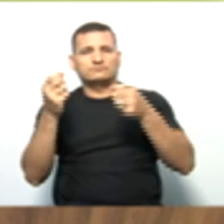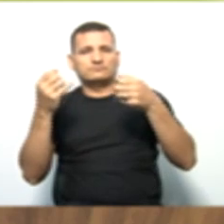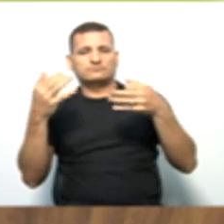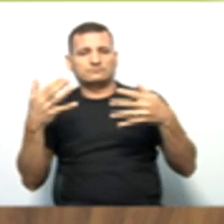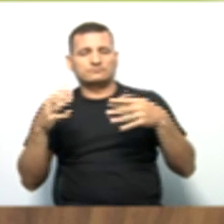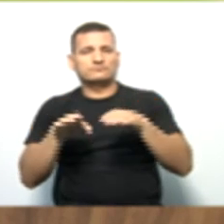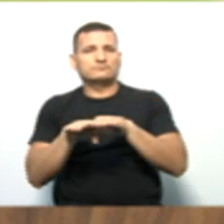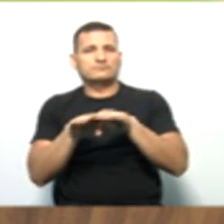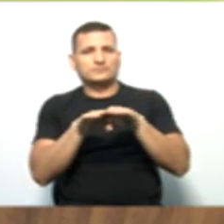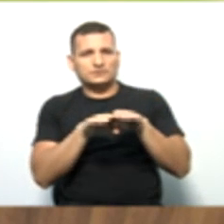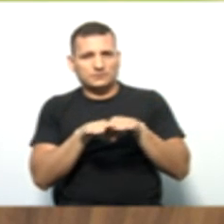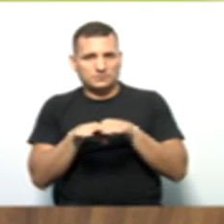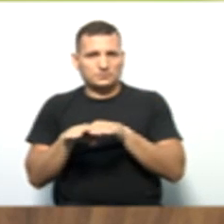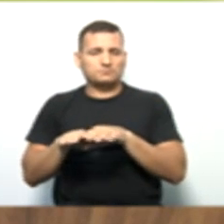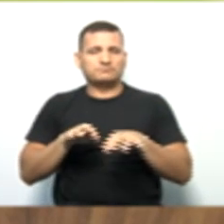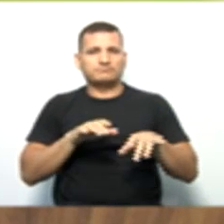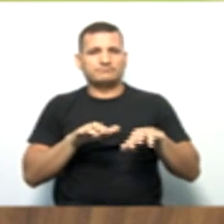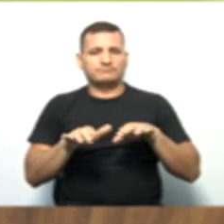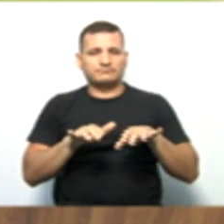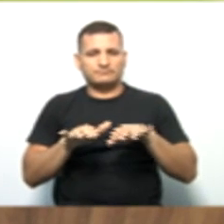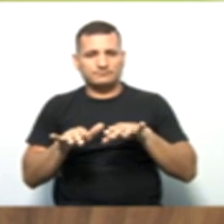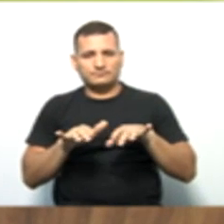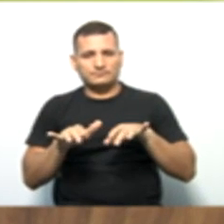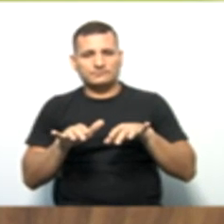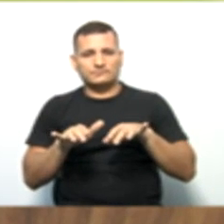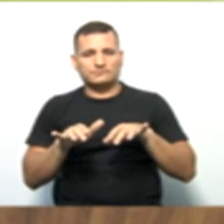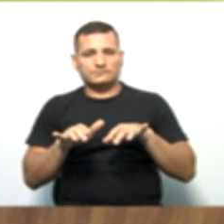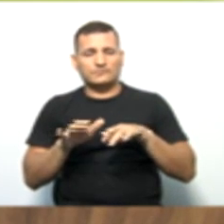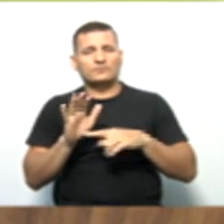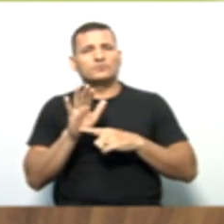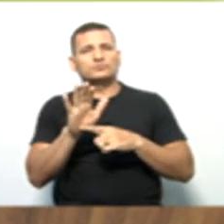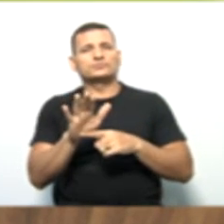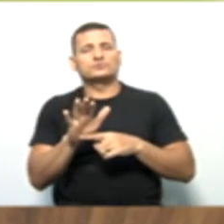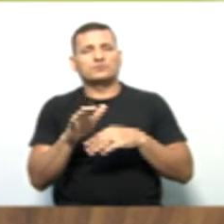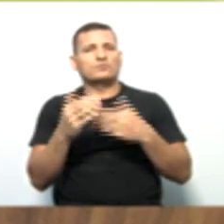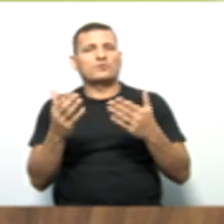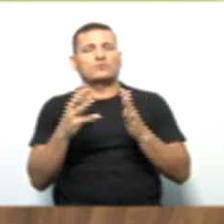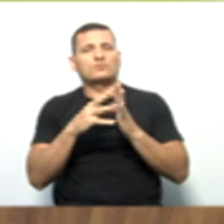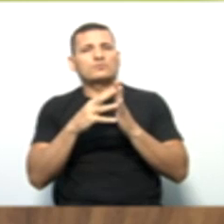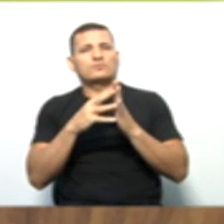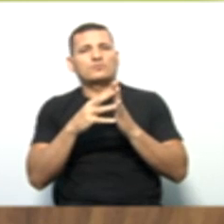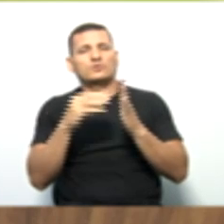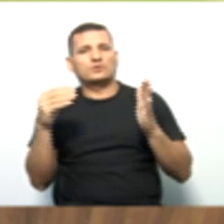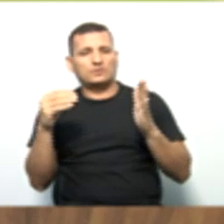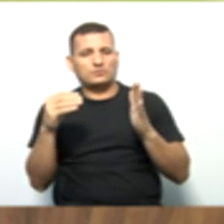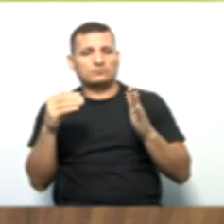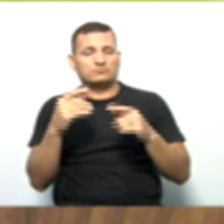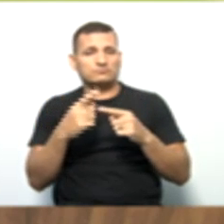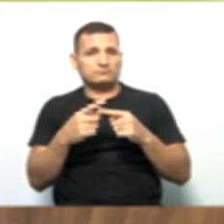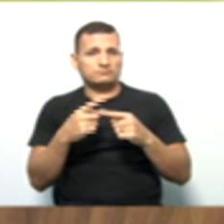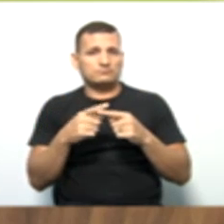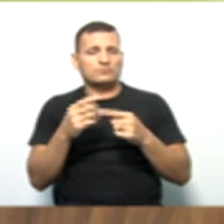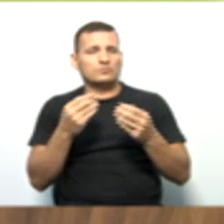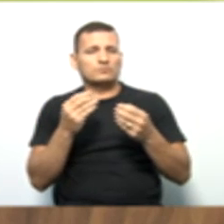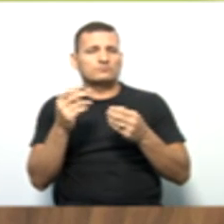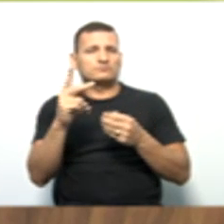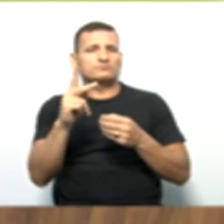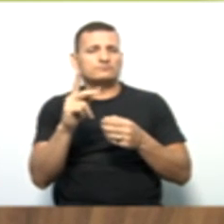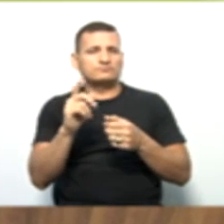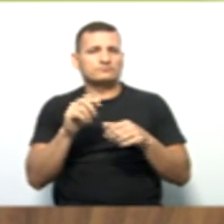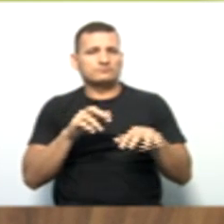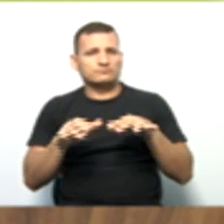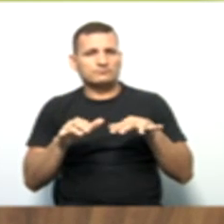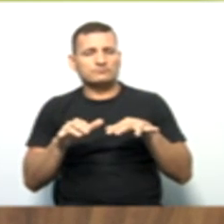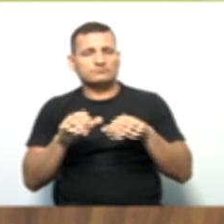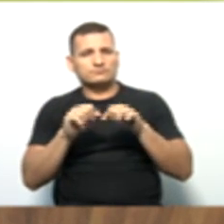de desenvolvimento, que engloba daí qual é o padrão, porque de acordo com como você vai desenvolver o seu software, o seu